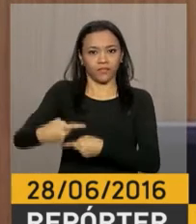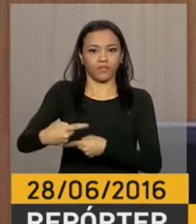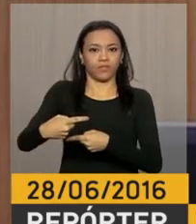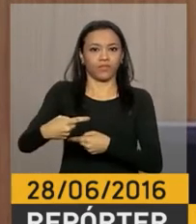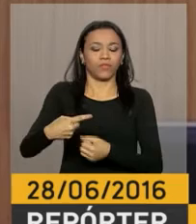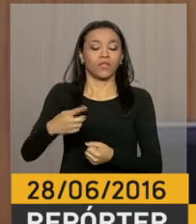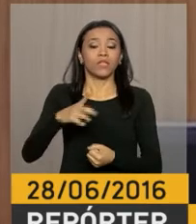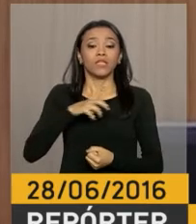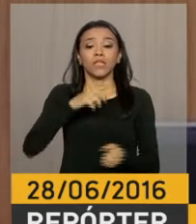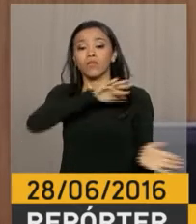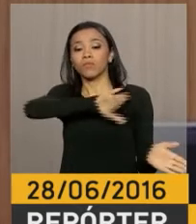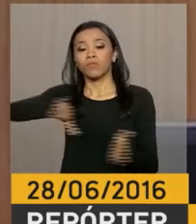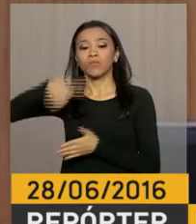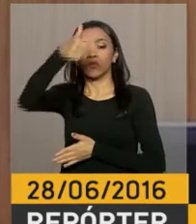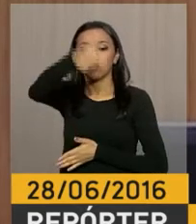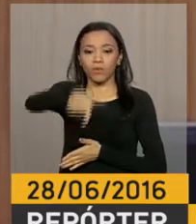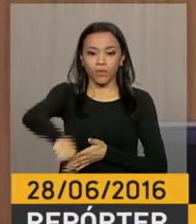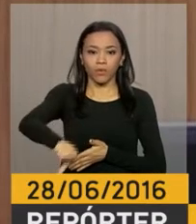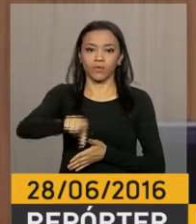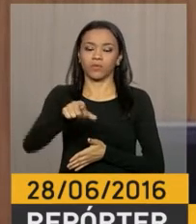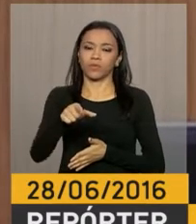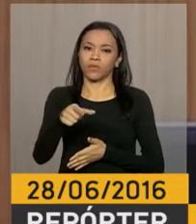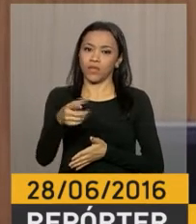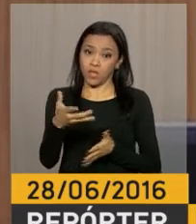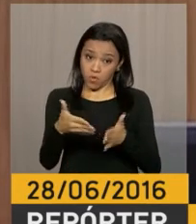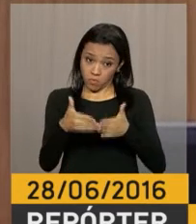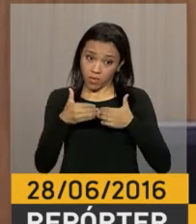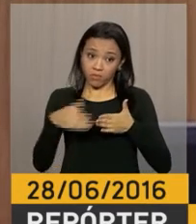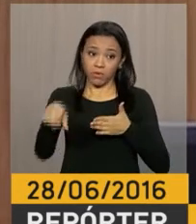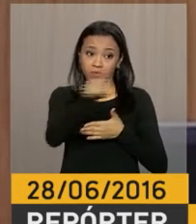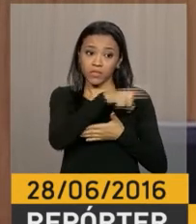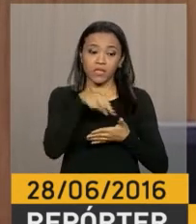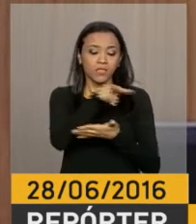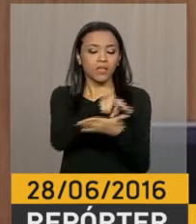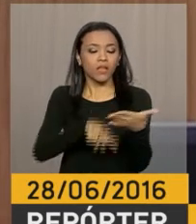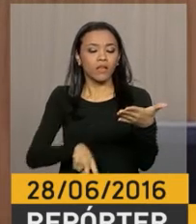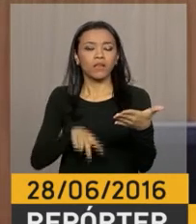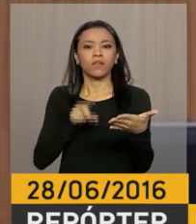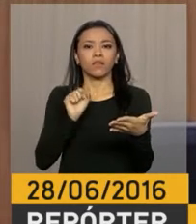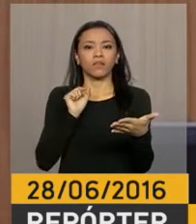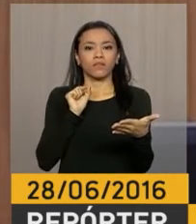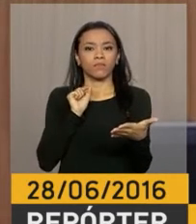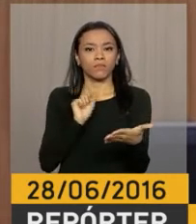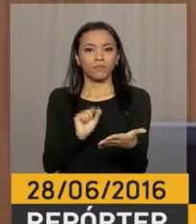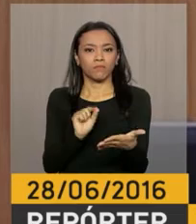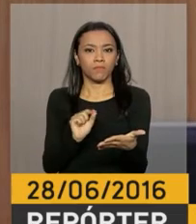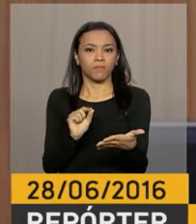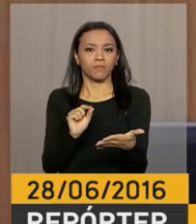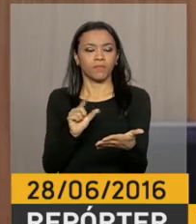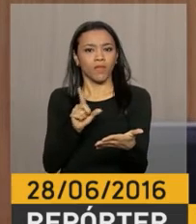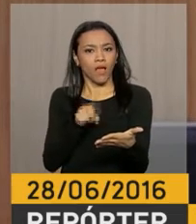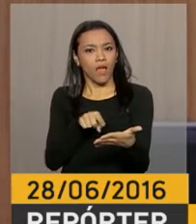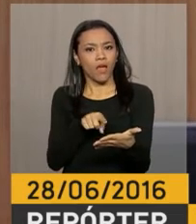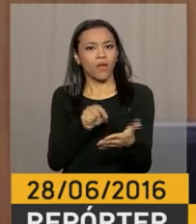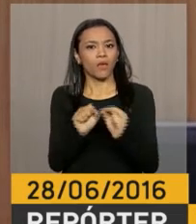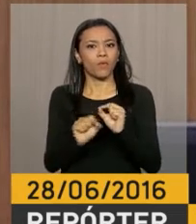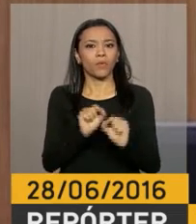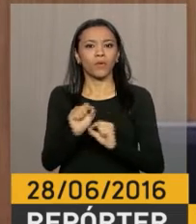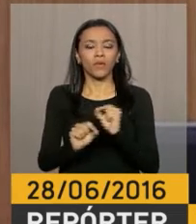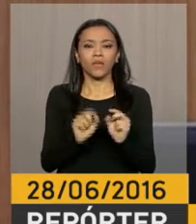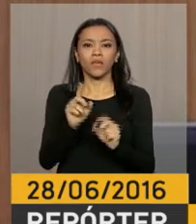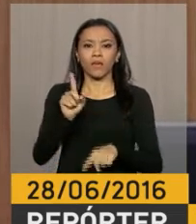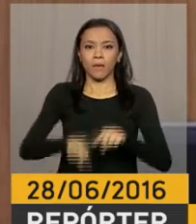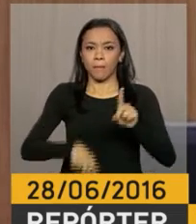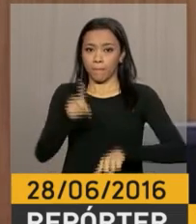Temos um box importante, eu sugiro que vocês consultem, que é uma estimação dos coeficientes de